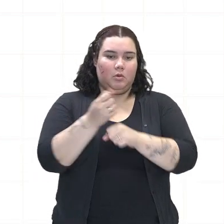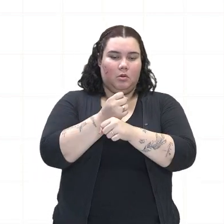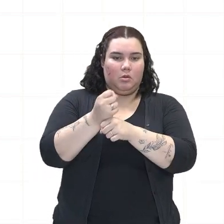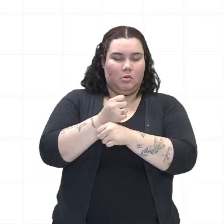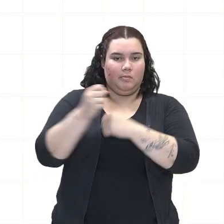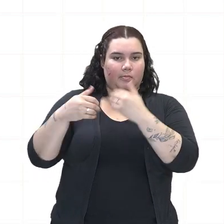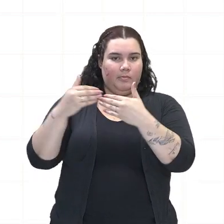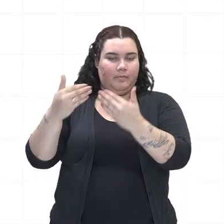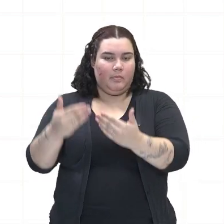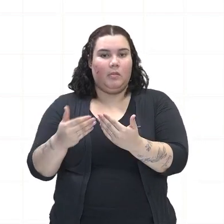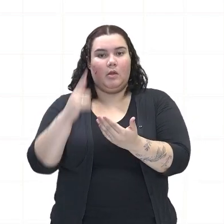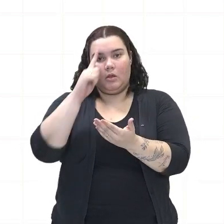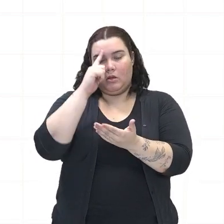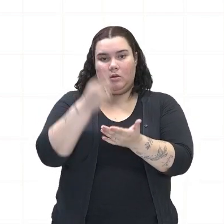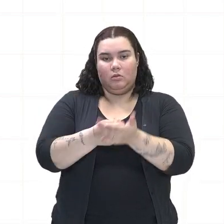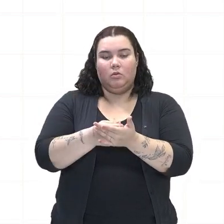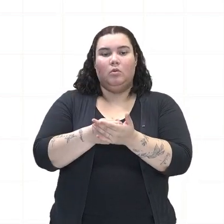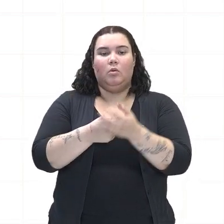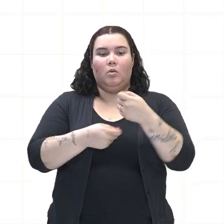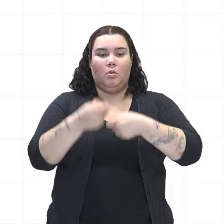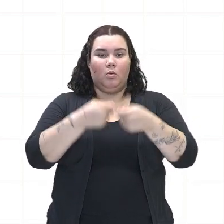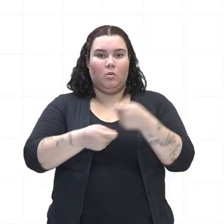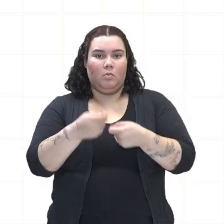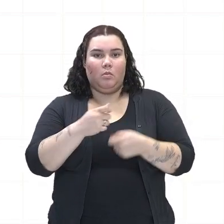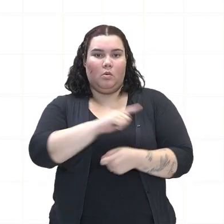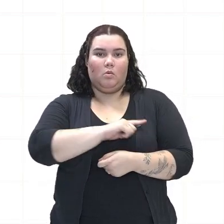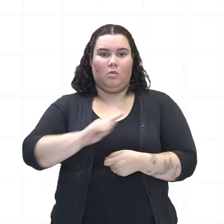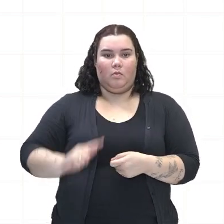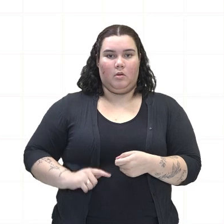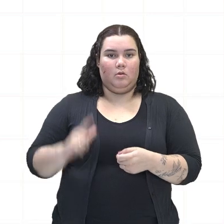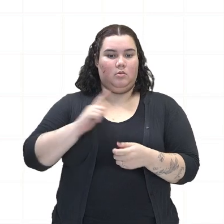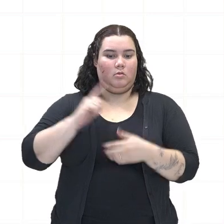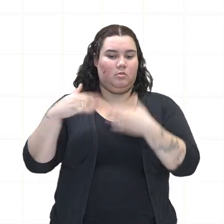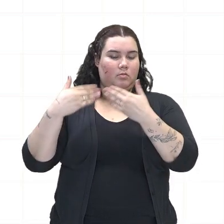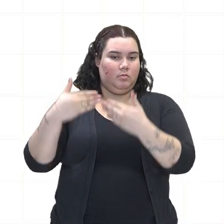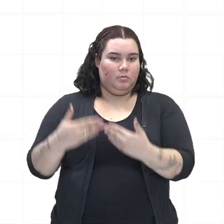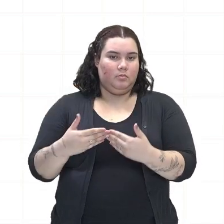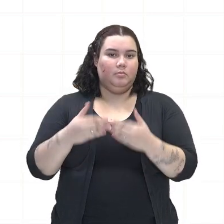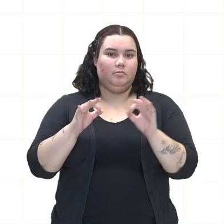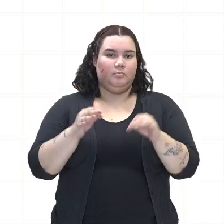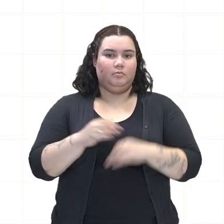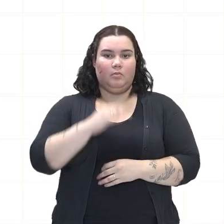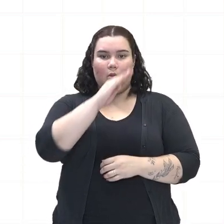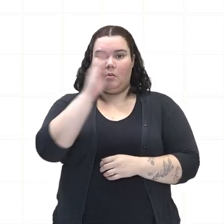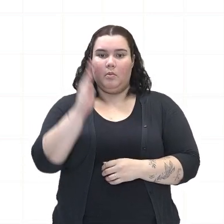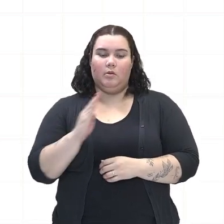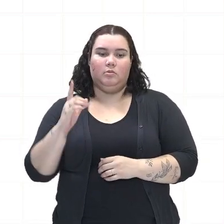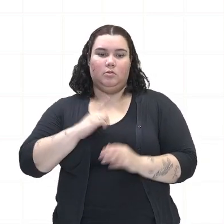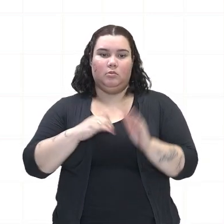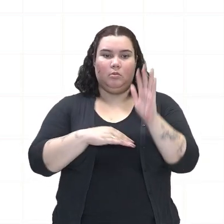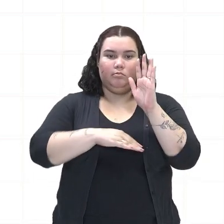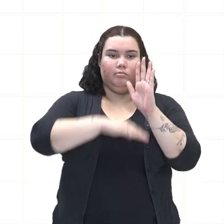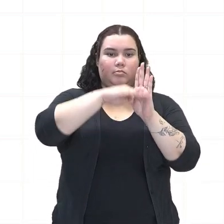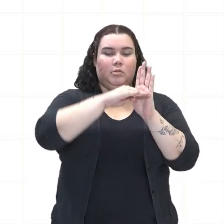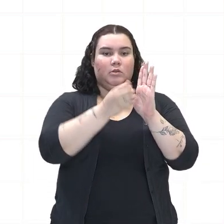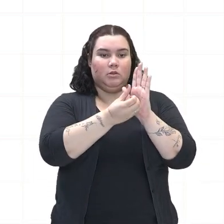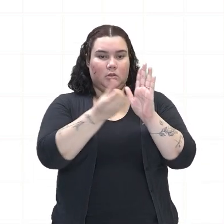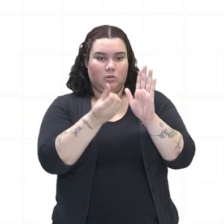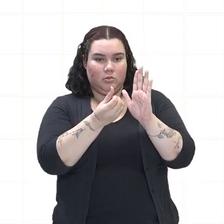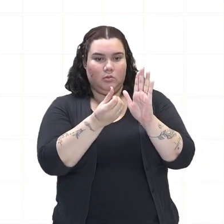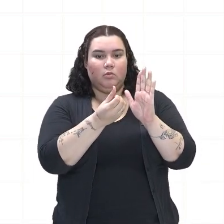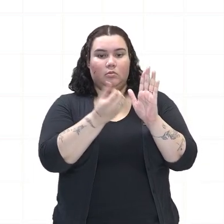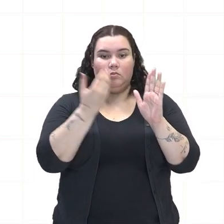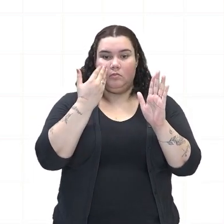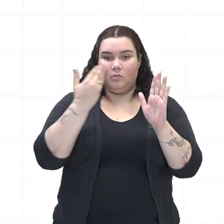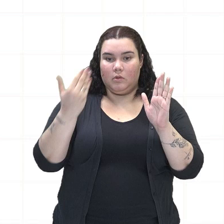das decisões econômicas que o governo tem feito ultimamente, né? O Brasil já chegou a ocupar o 6º lugar. Vocês estão vendo o 6º lugar